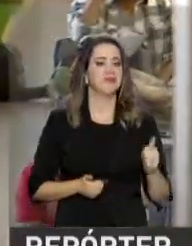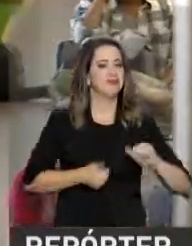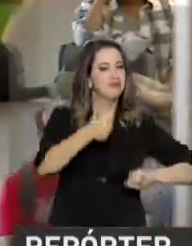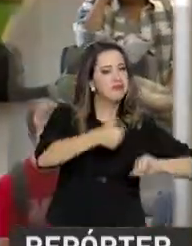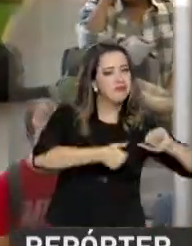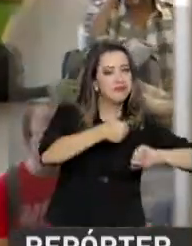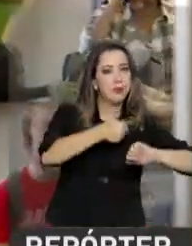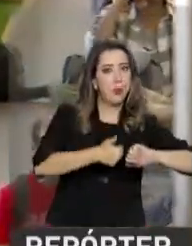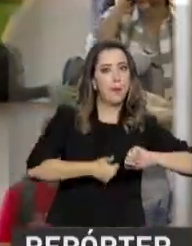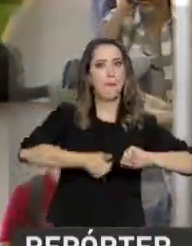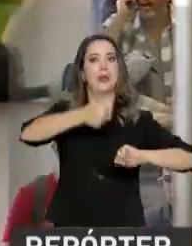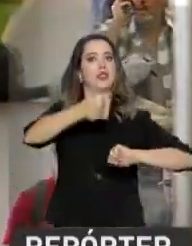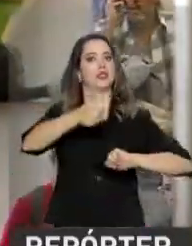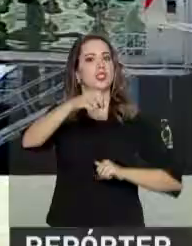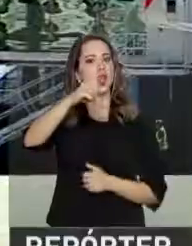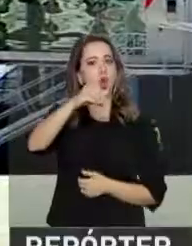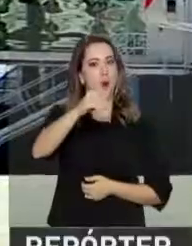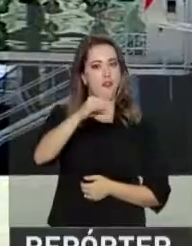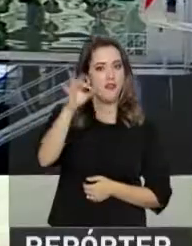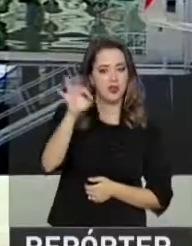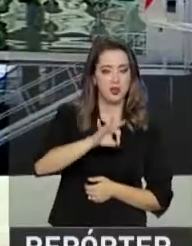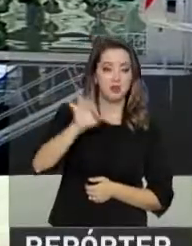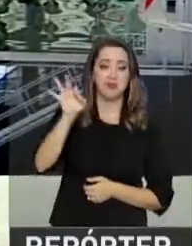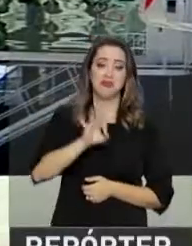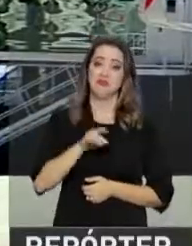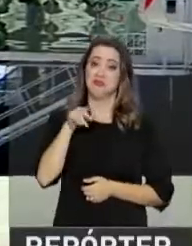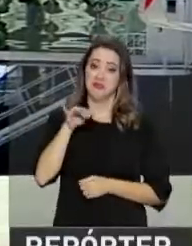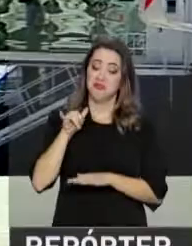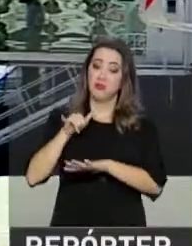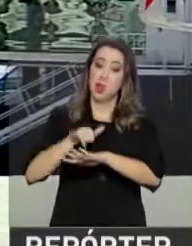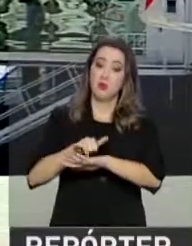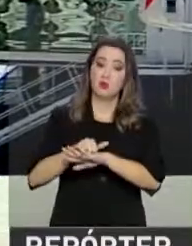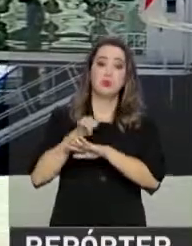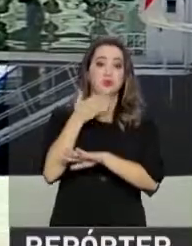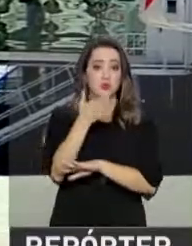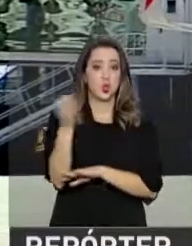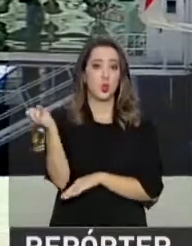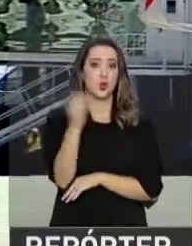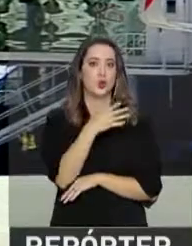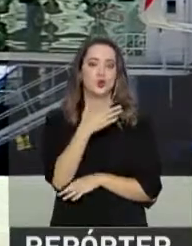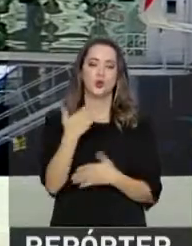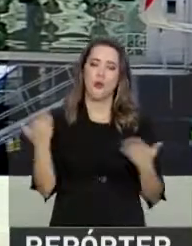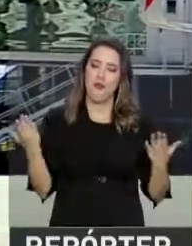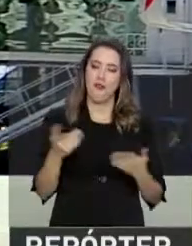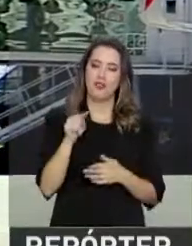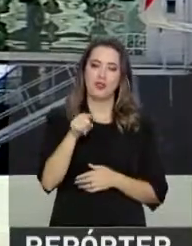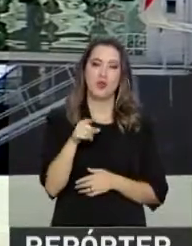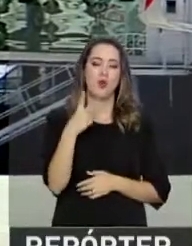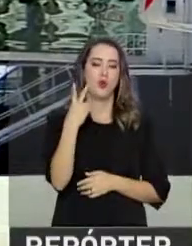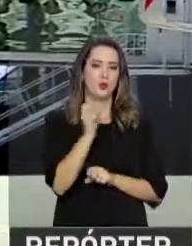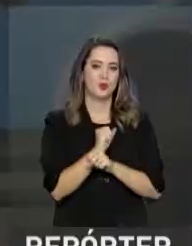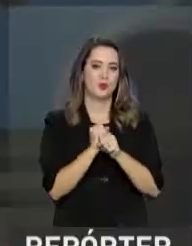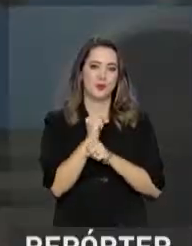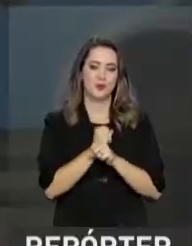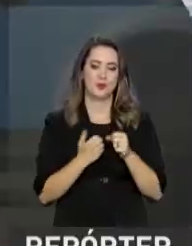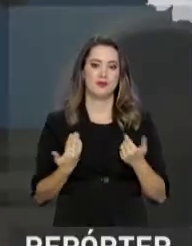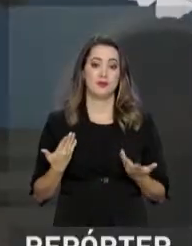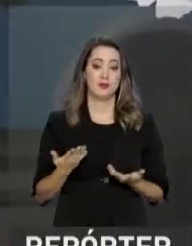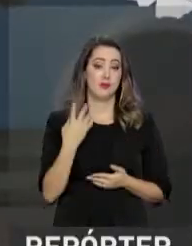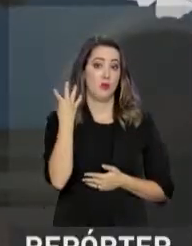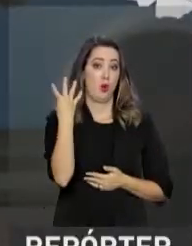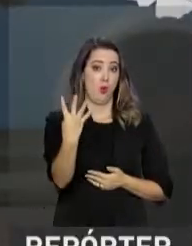acima dos 90 por cento os aeroportos brasileiros ganharam um novo fôlego nos últimos dois anos